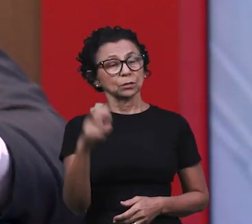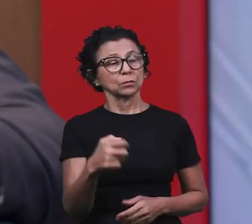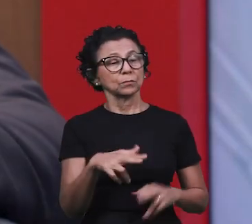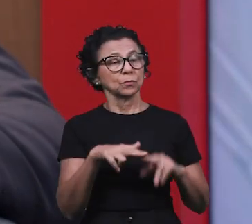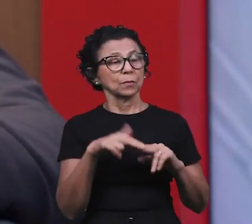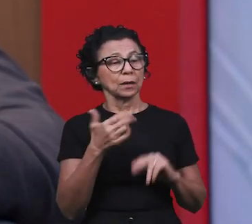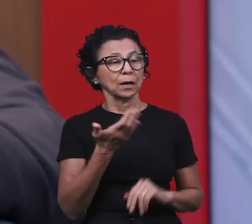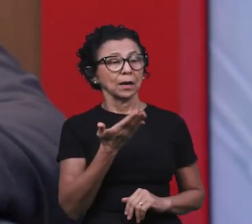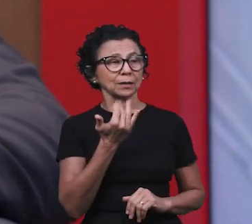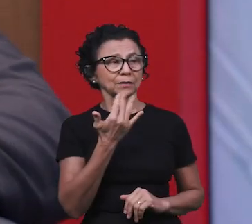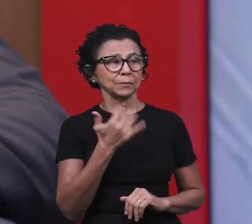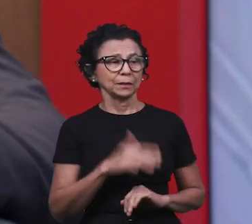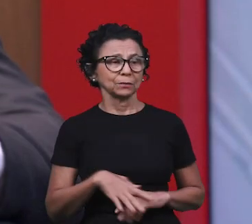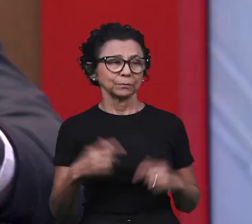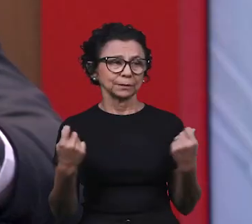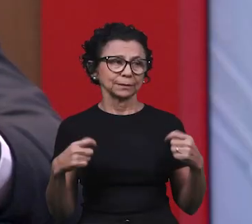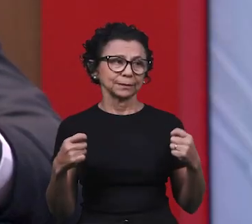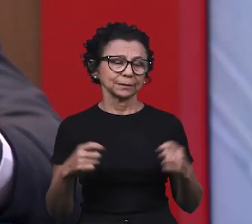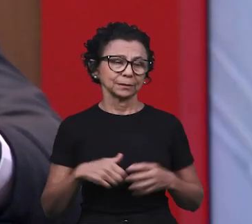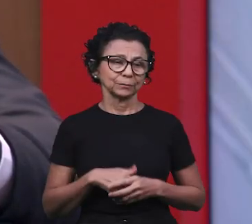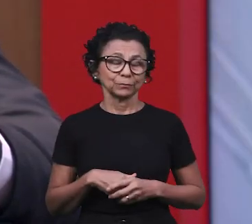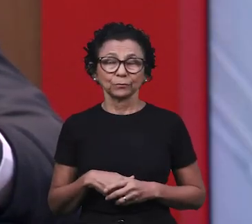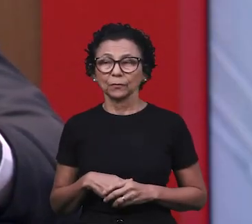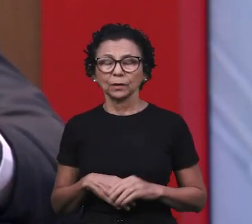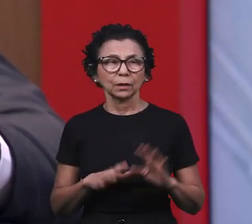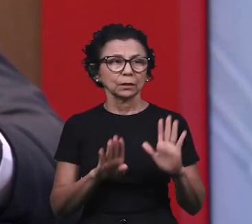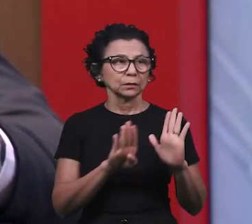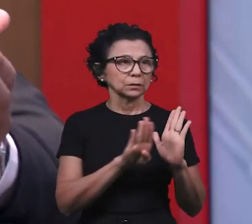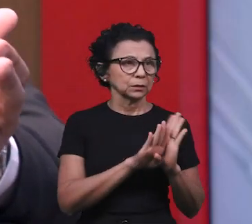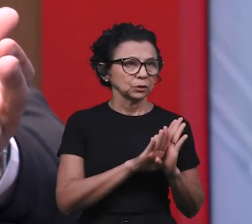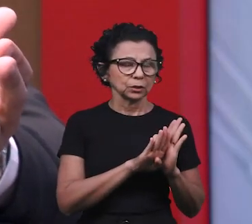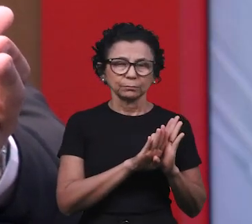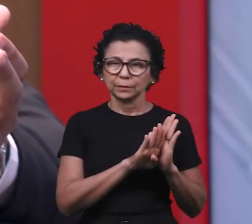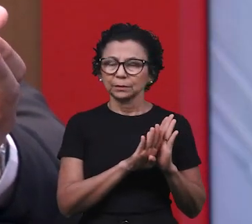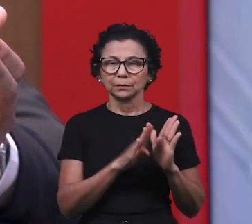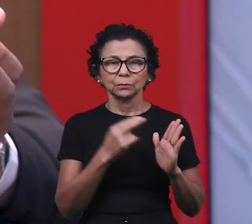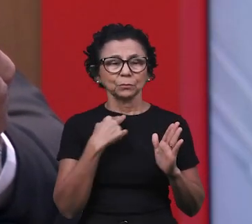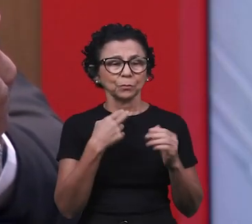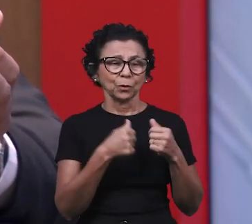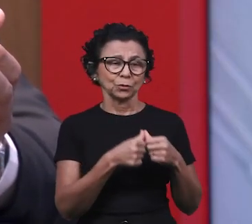E existe uma estratégia, não podemos deixar Benjamim, porque senão o nosso pai